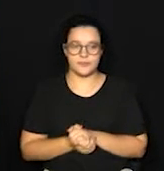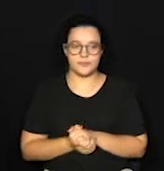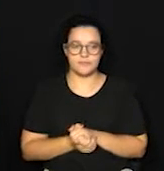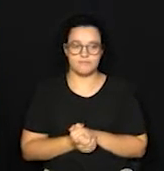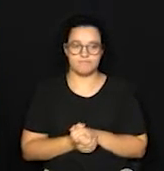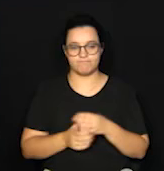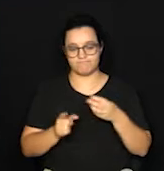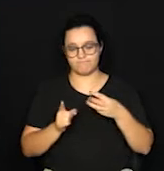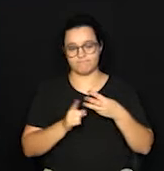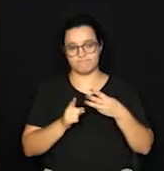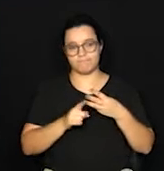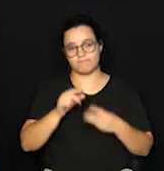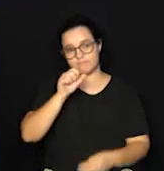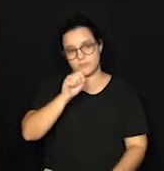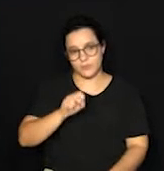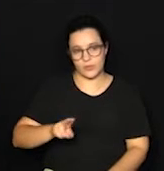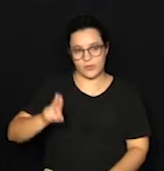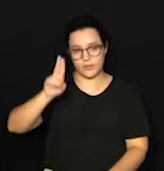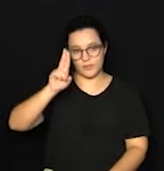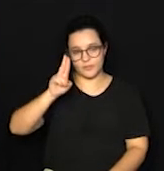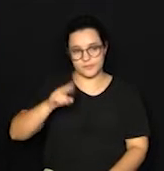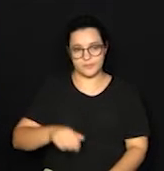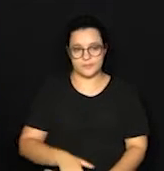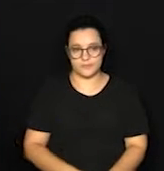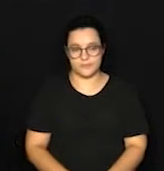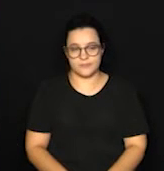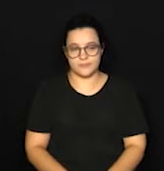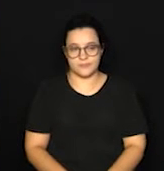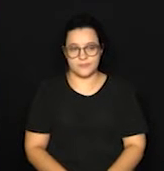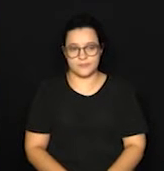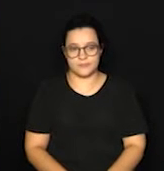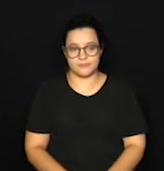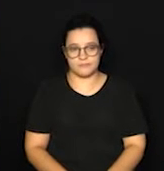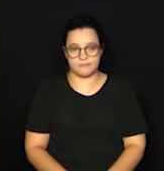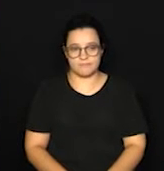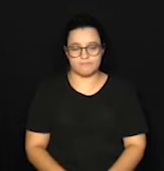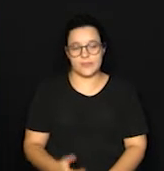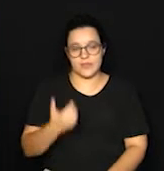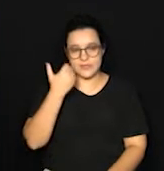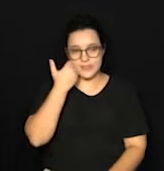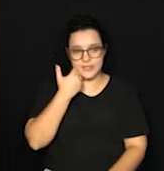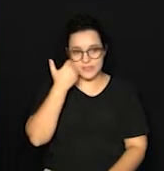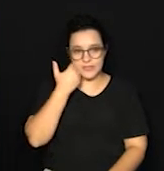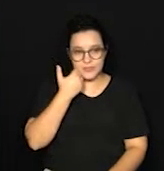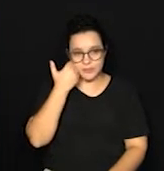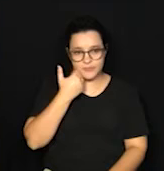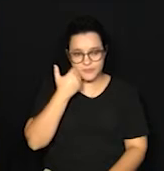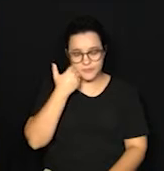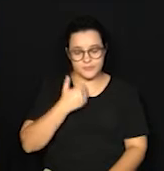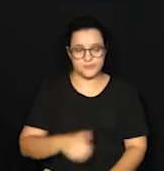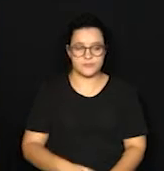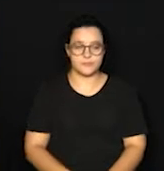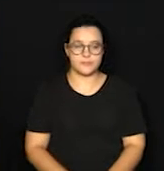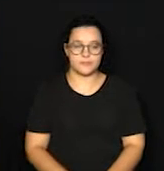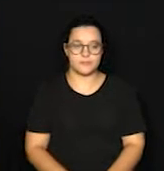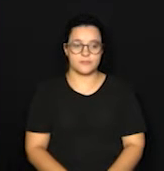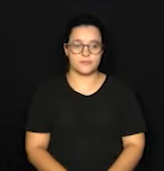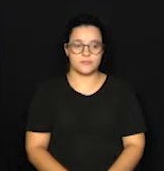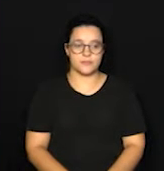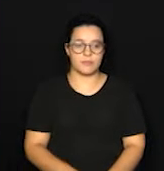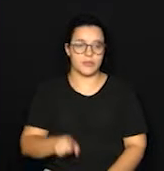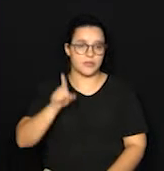7.876, Sumaré vem na sequência com 6.579, Santa Bárbara do Oeste